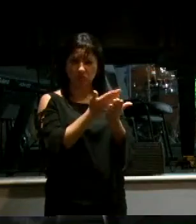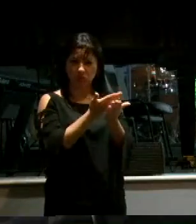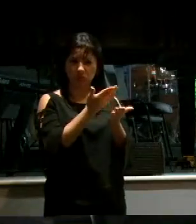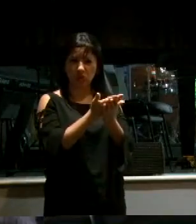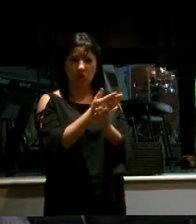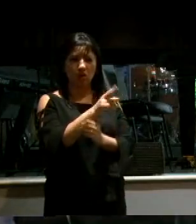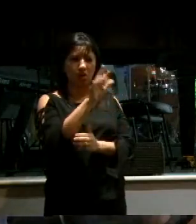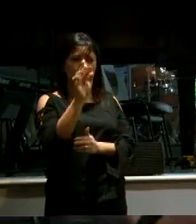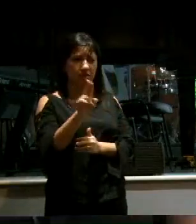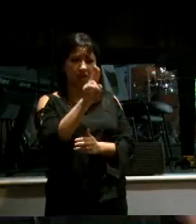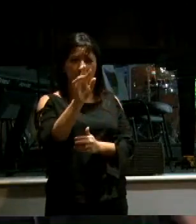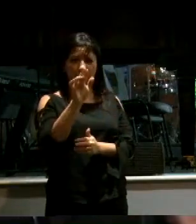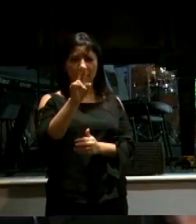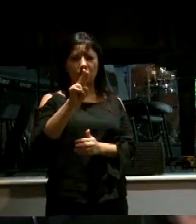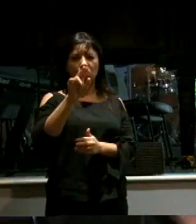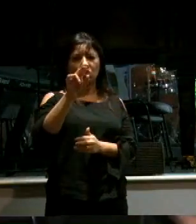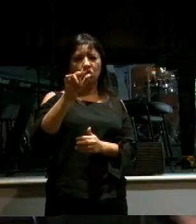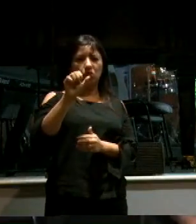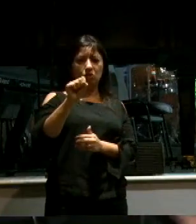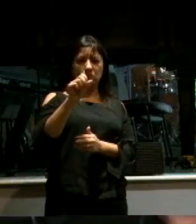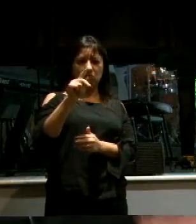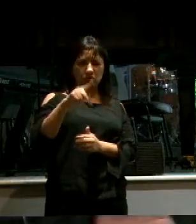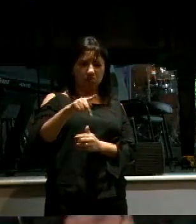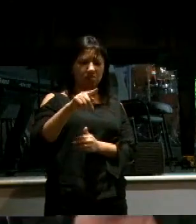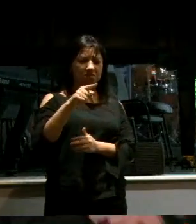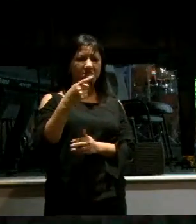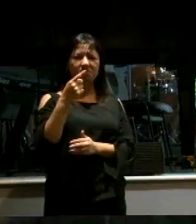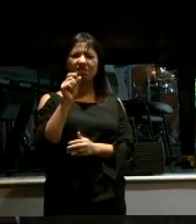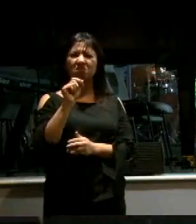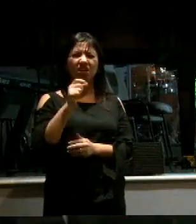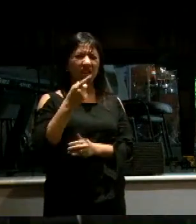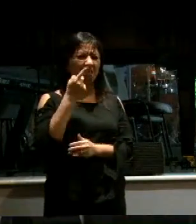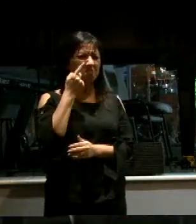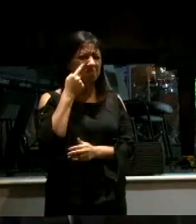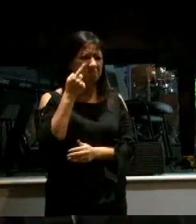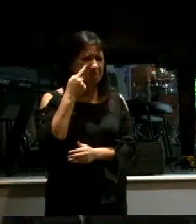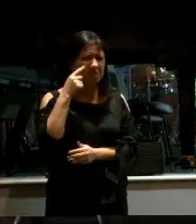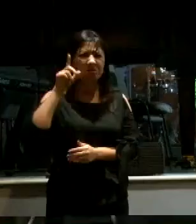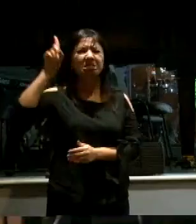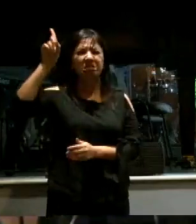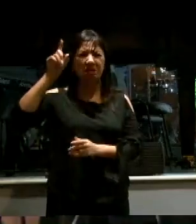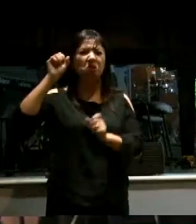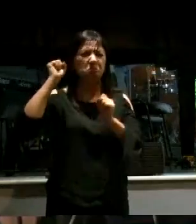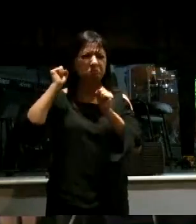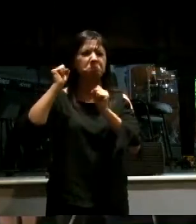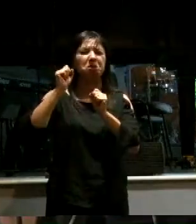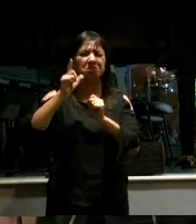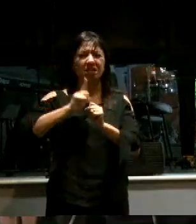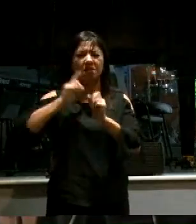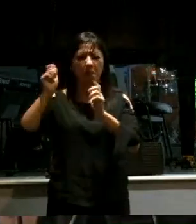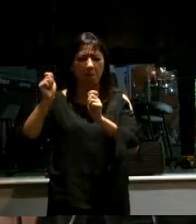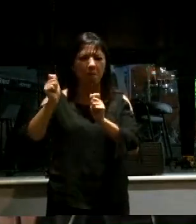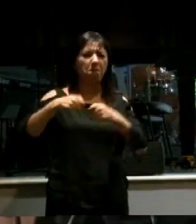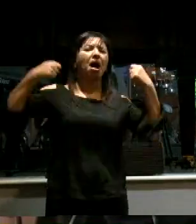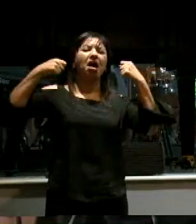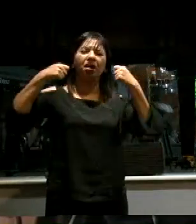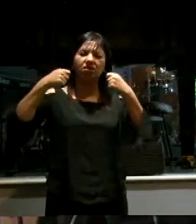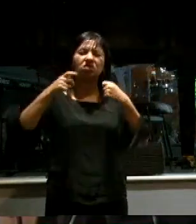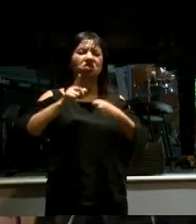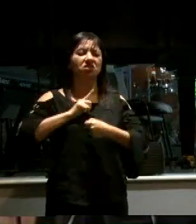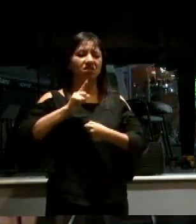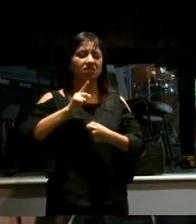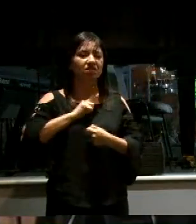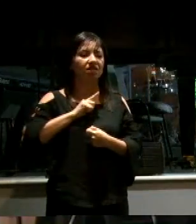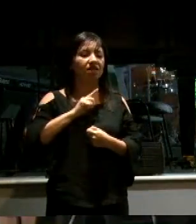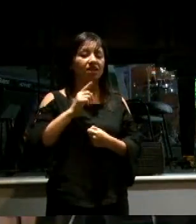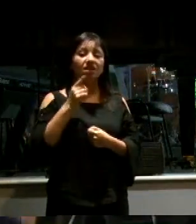o impossível. E Deus curou meu pai. E Deus converteu minha irmã. Um dia eu estou